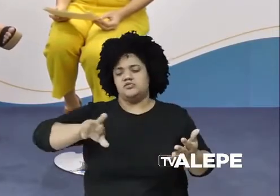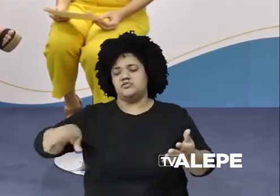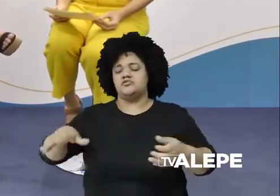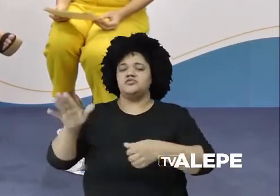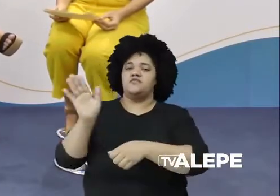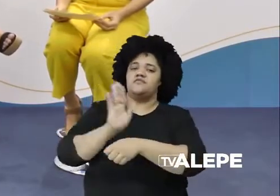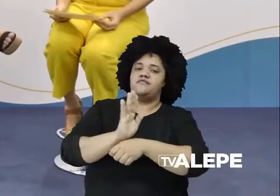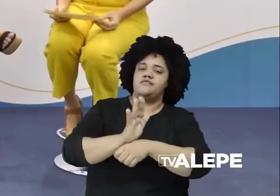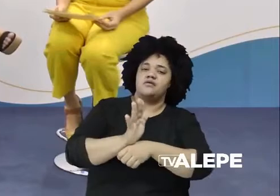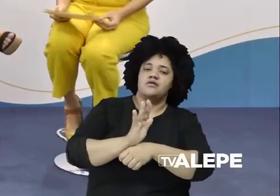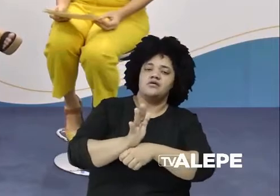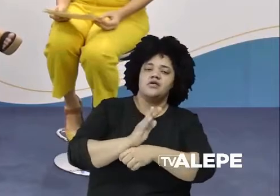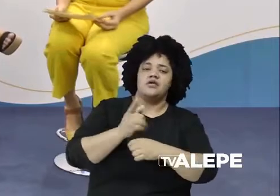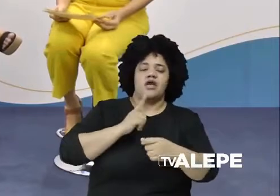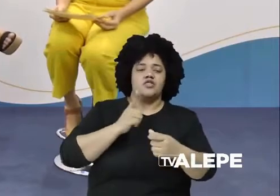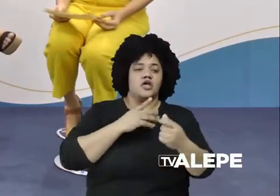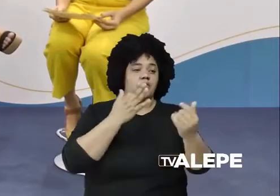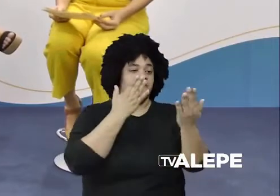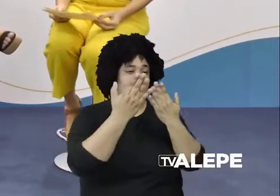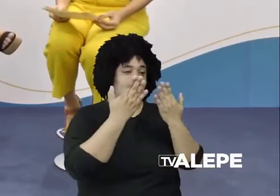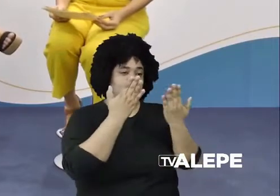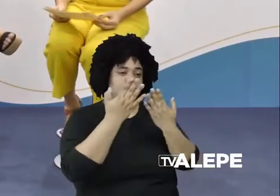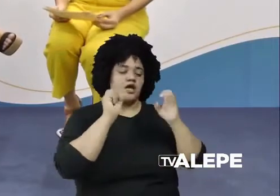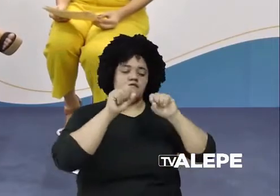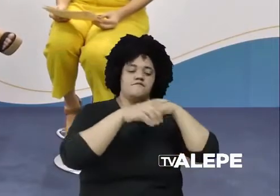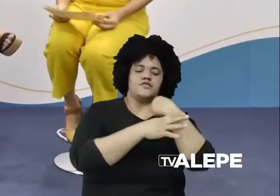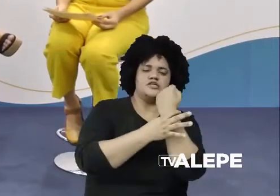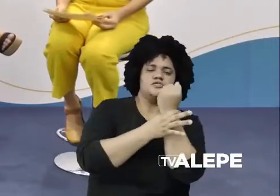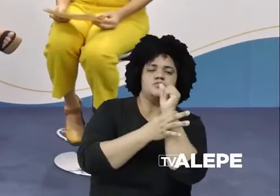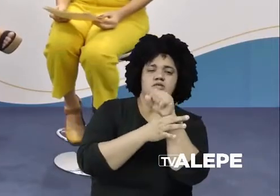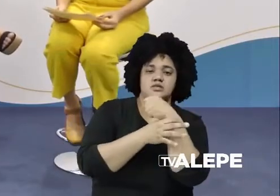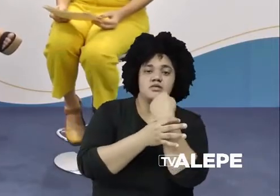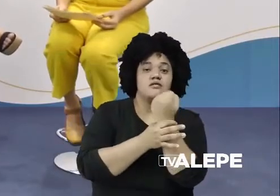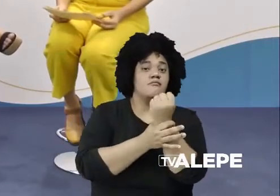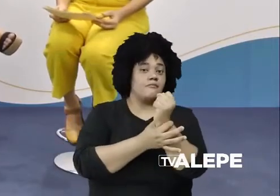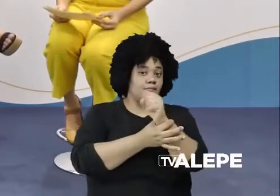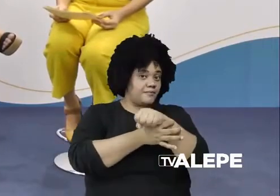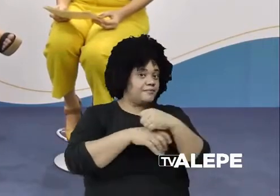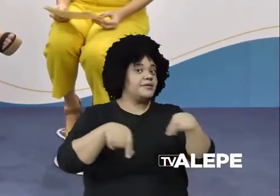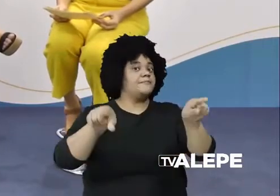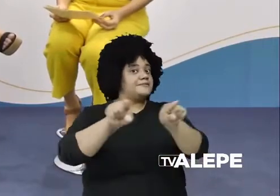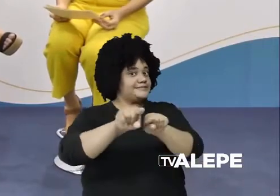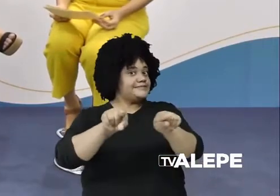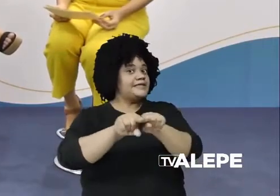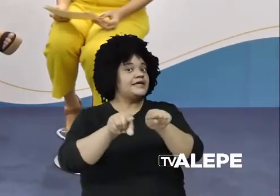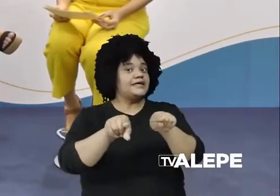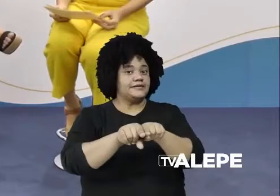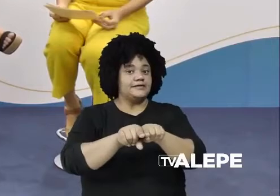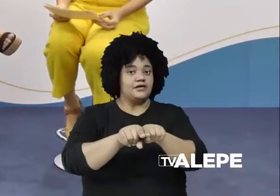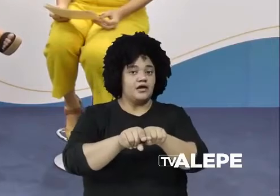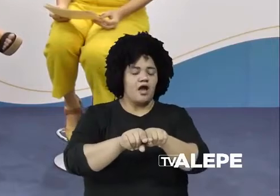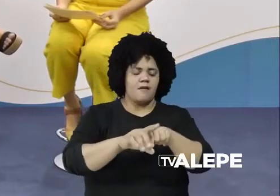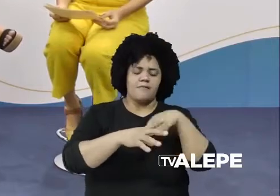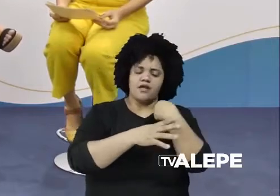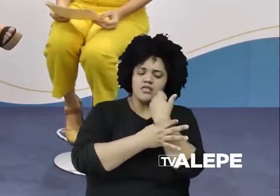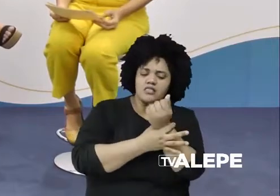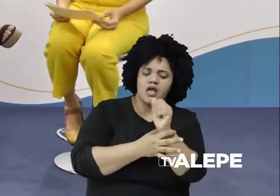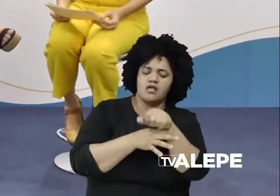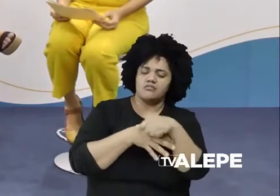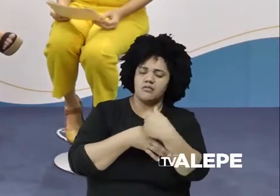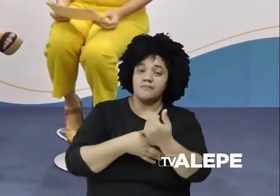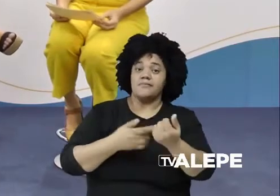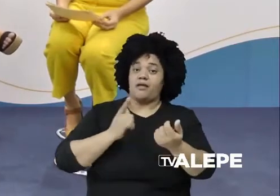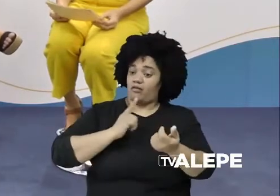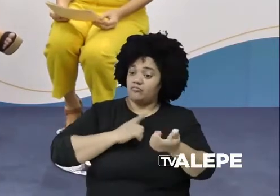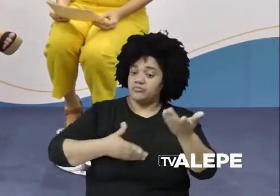em relação à psicologia, fisioterapia e também da terapia ocupacional. Então, assim,